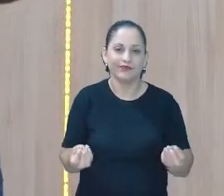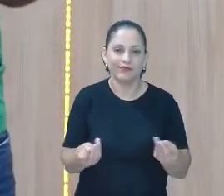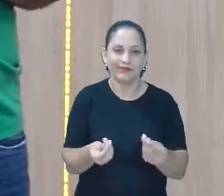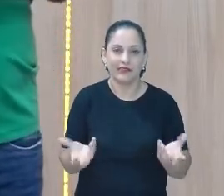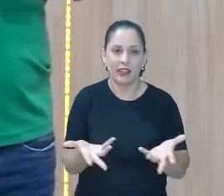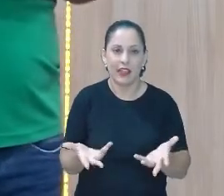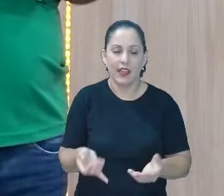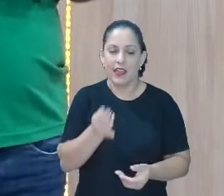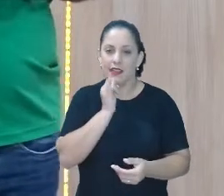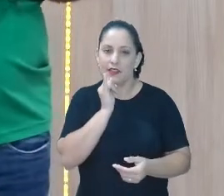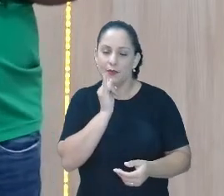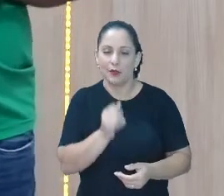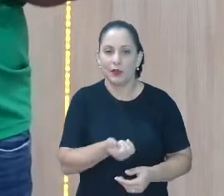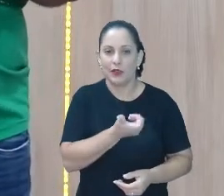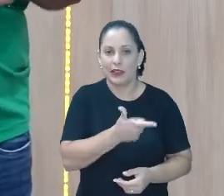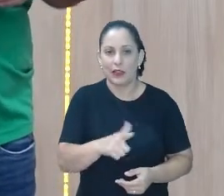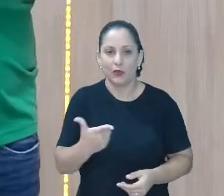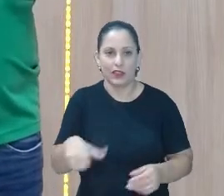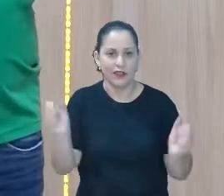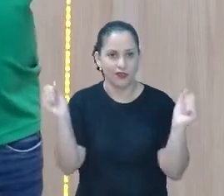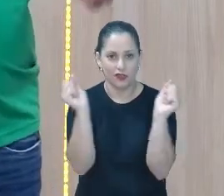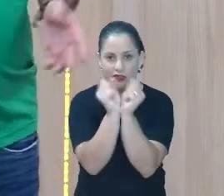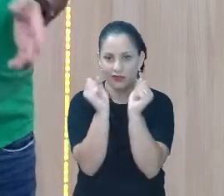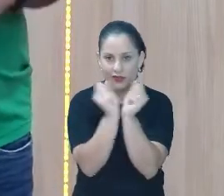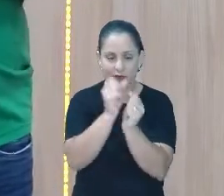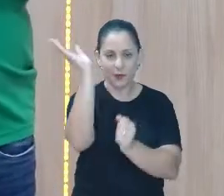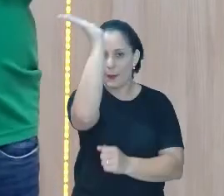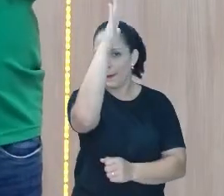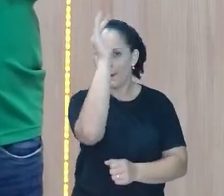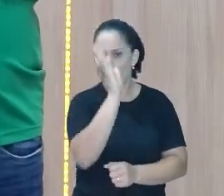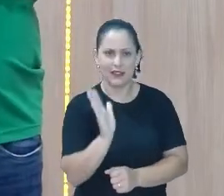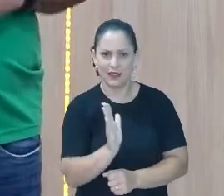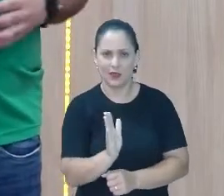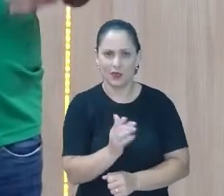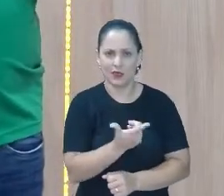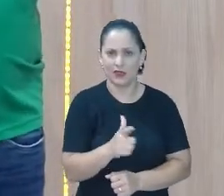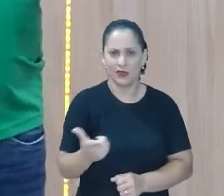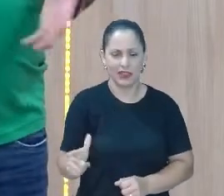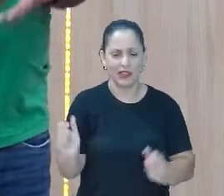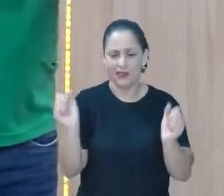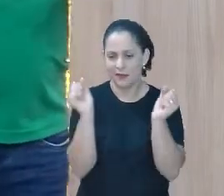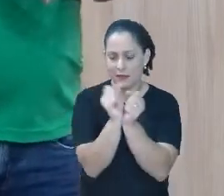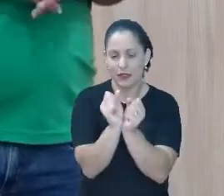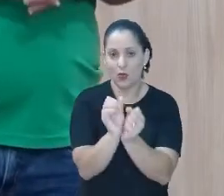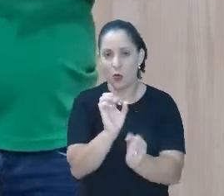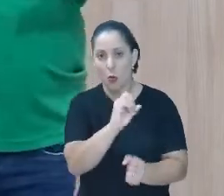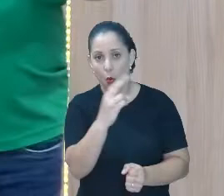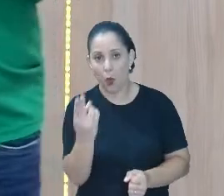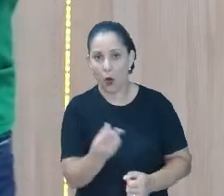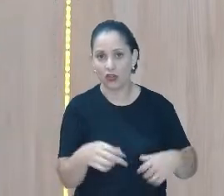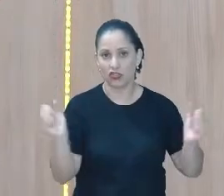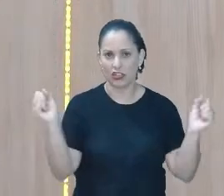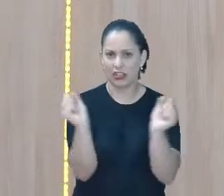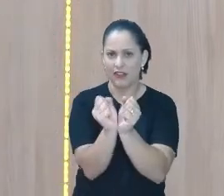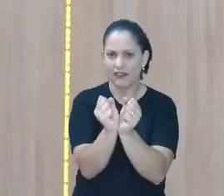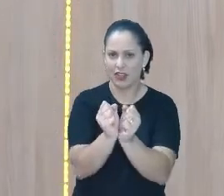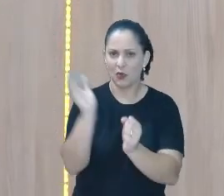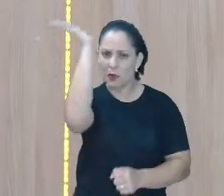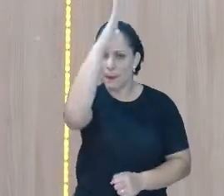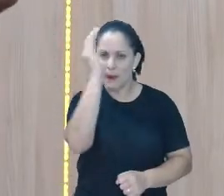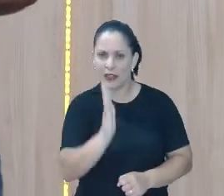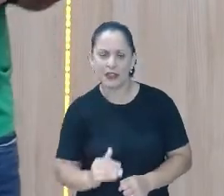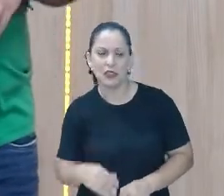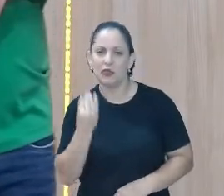mas não houve a escravidão no Brasil, ou tipo, a escravidão no Brasil ela não foi tão cruel,